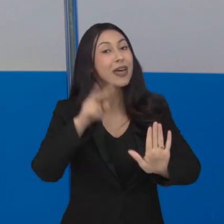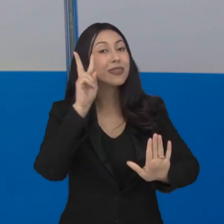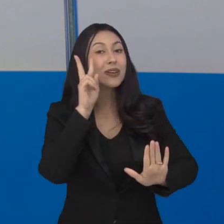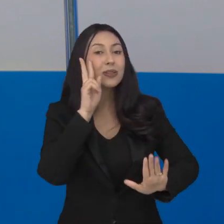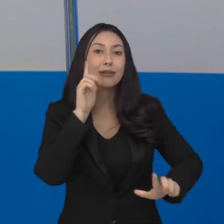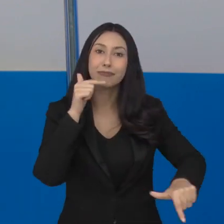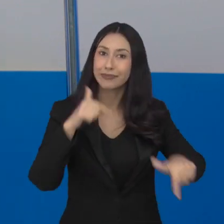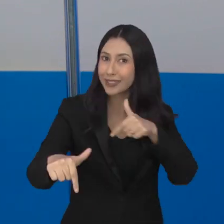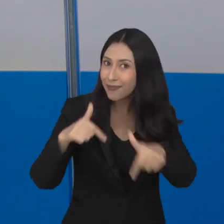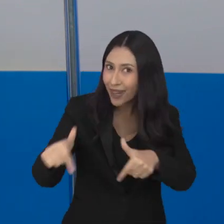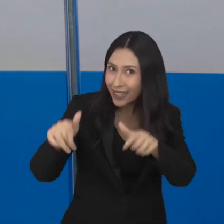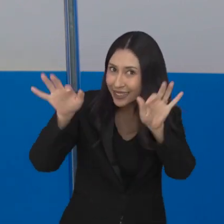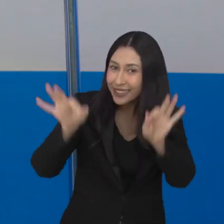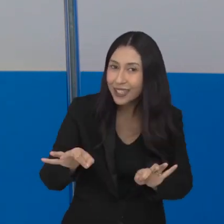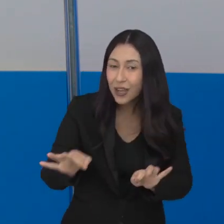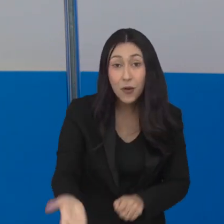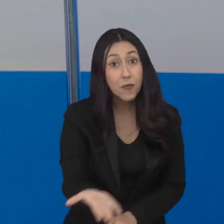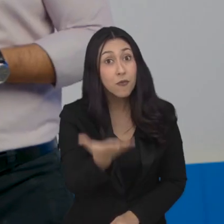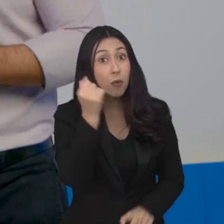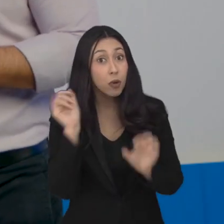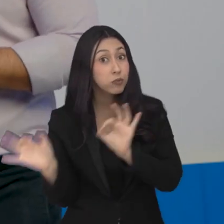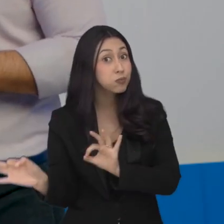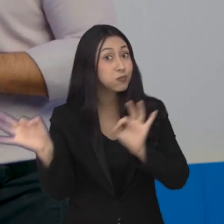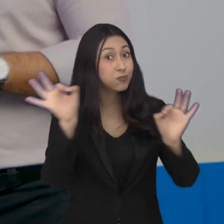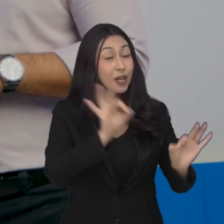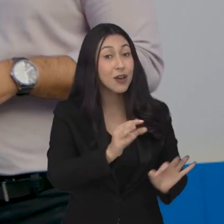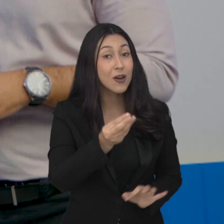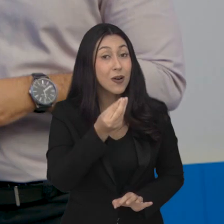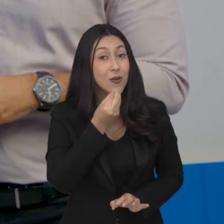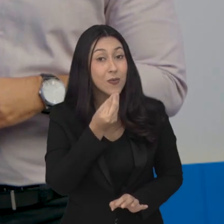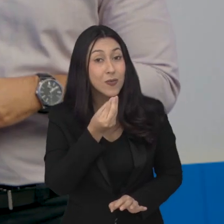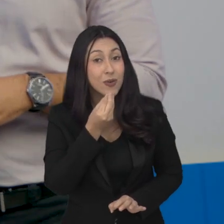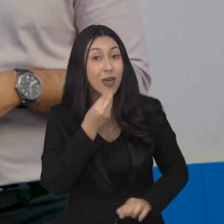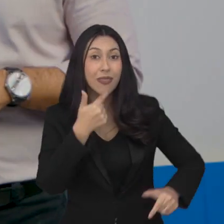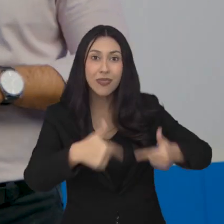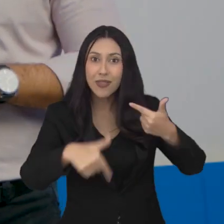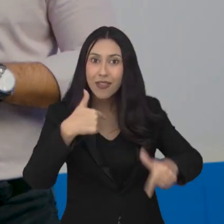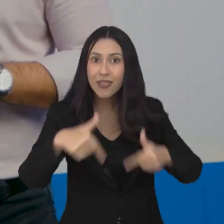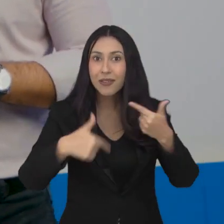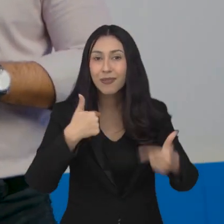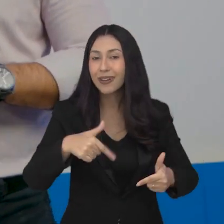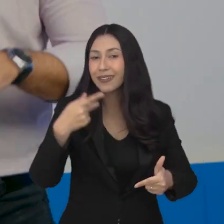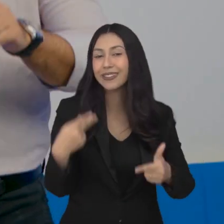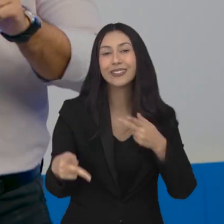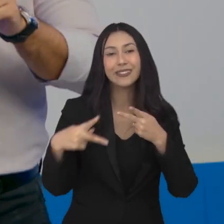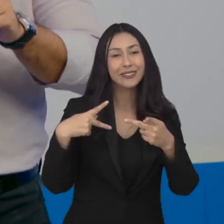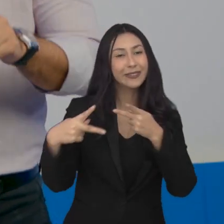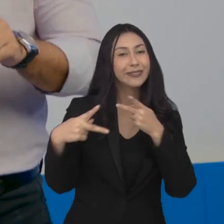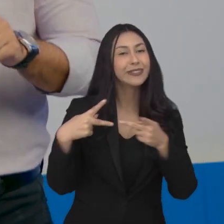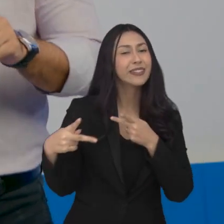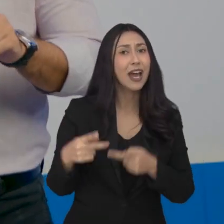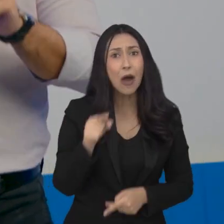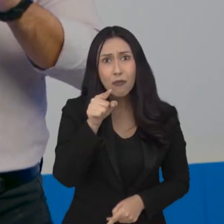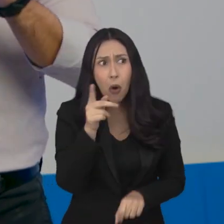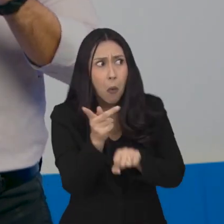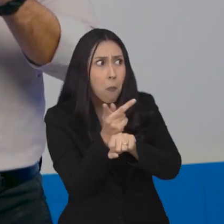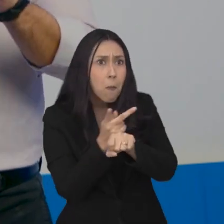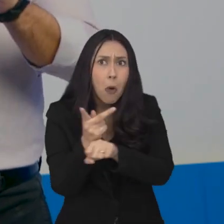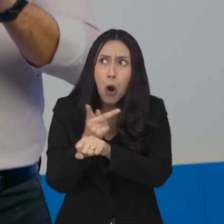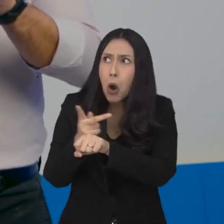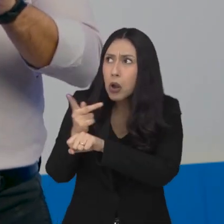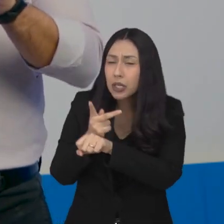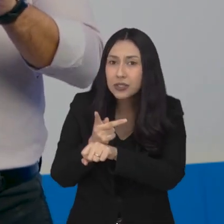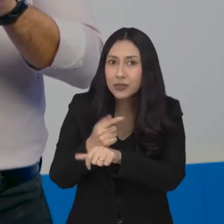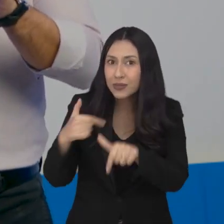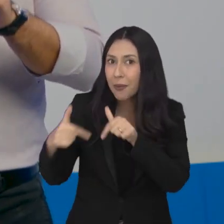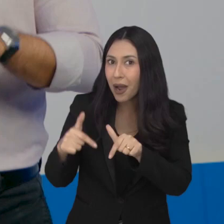numa segunda-feira é emprego, não é mesmo? Então, bora saber quais são as oportunidades de trabalho abertas aqui na cidade? Se você está